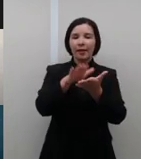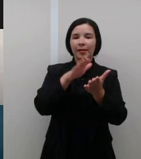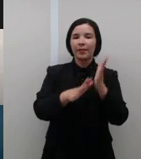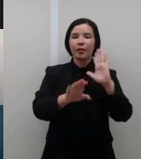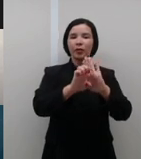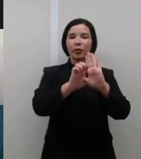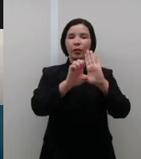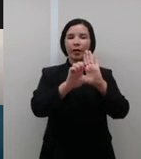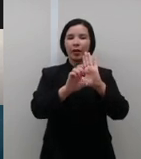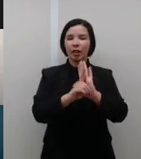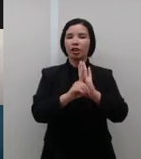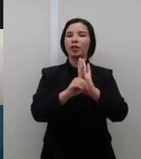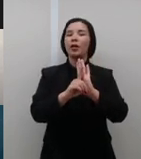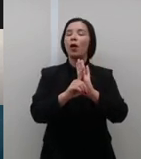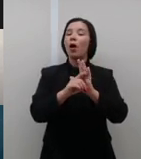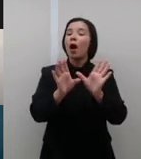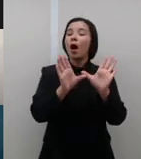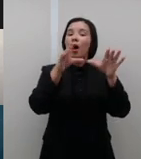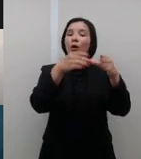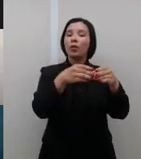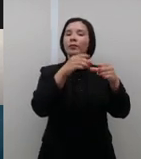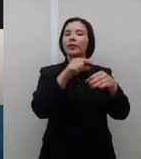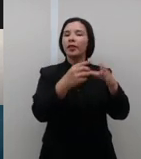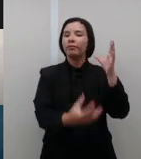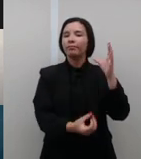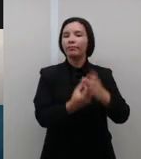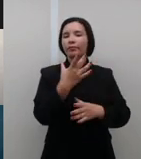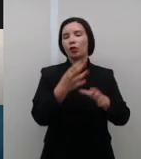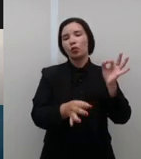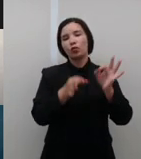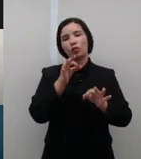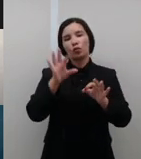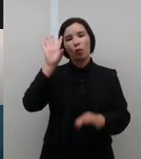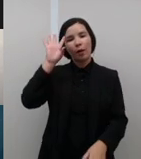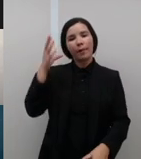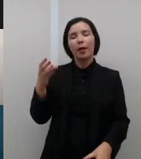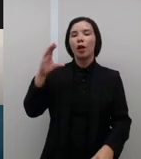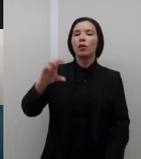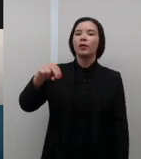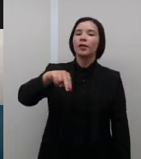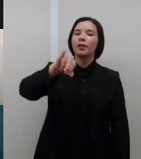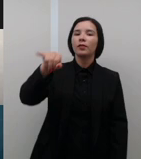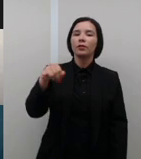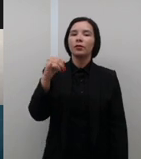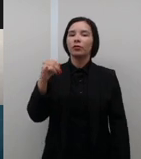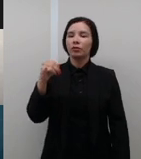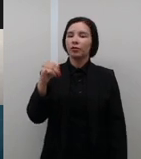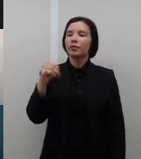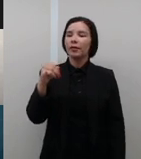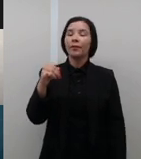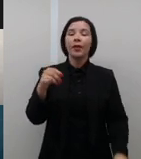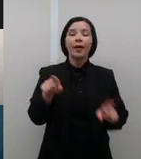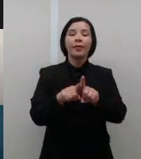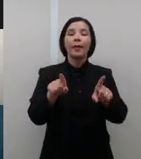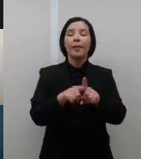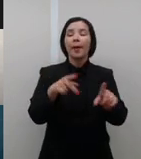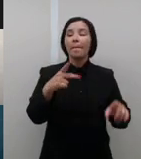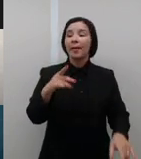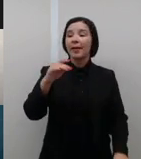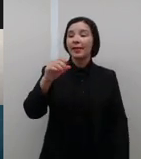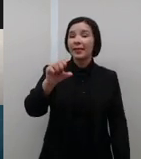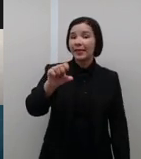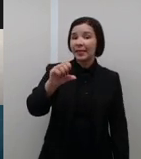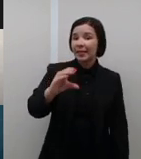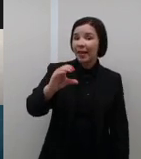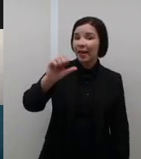comissão fundou-se nos julgamentos do Conselho Nacional de Justiça e nos PCAs aqui identificados. Em